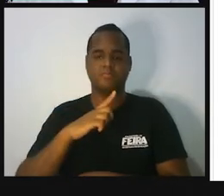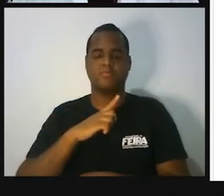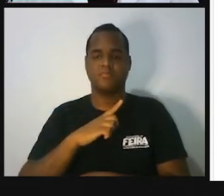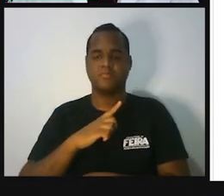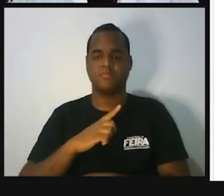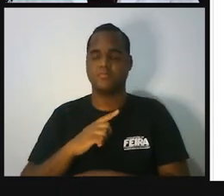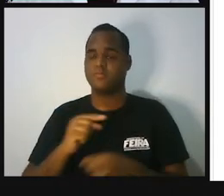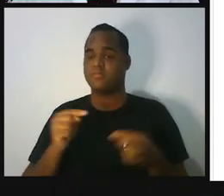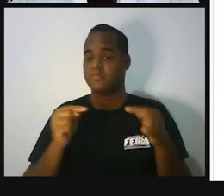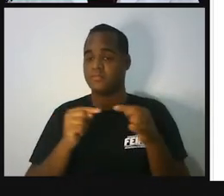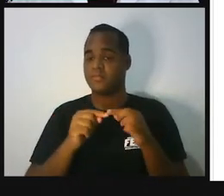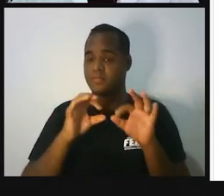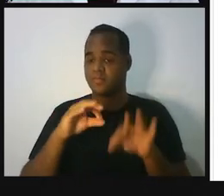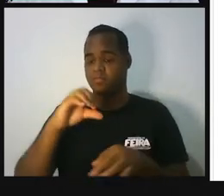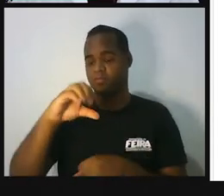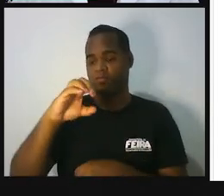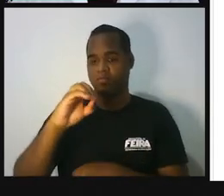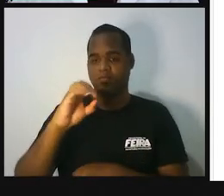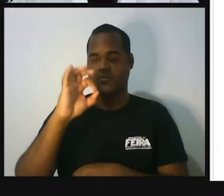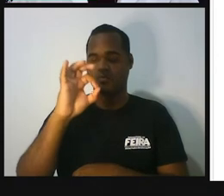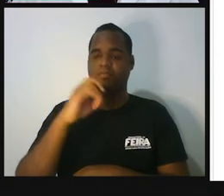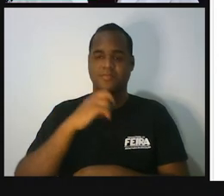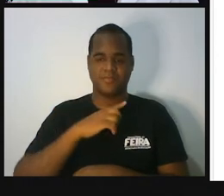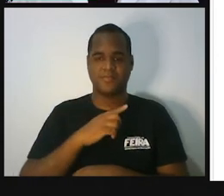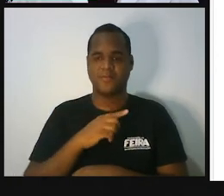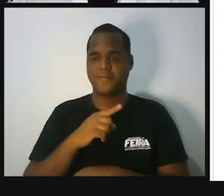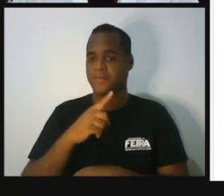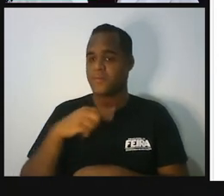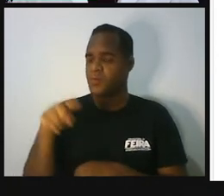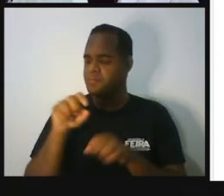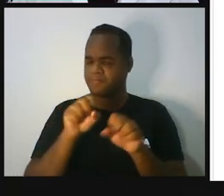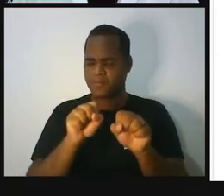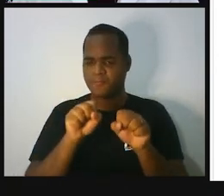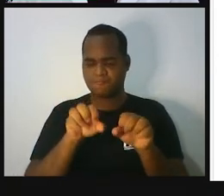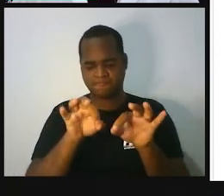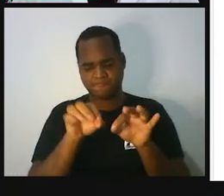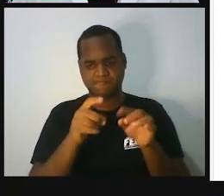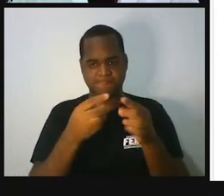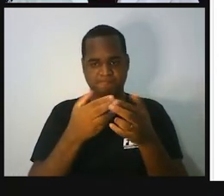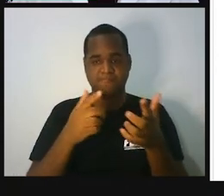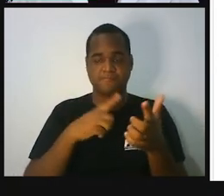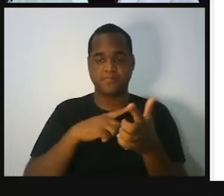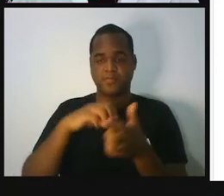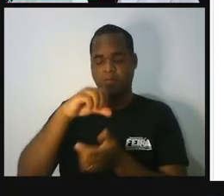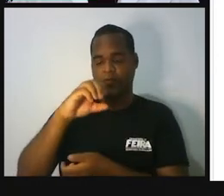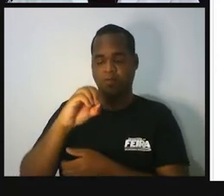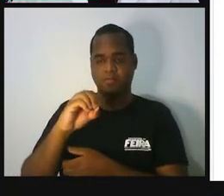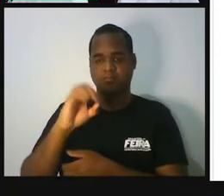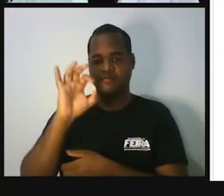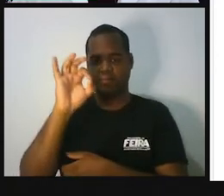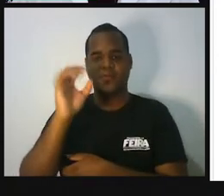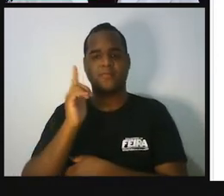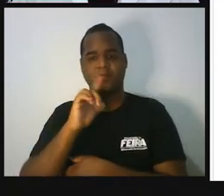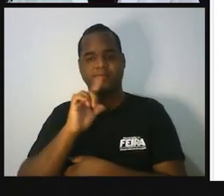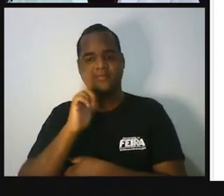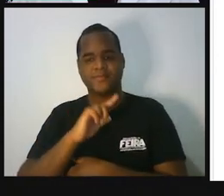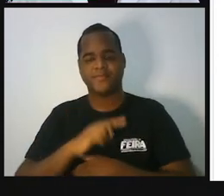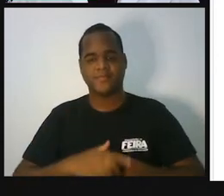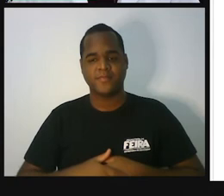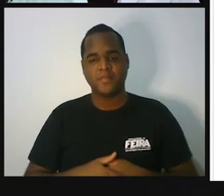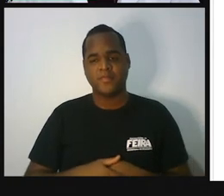ângulo aqui vai dar 90 graus se a gente me disse né esse ângulo Zinho vai